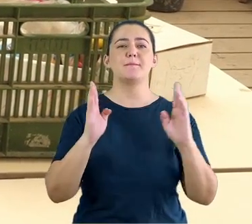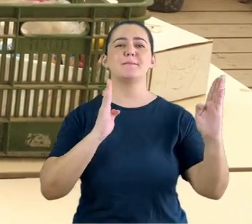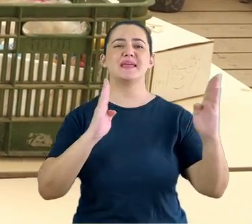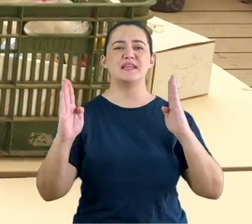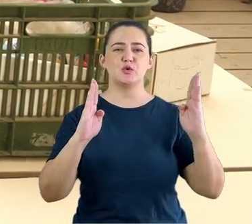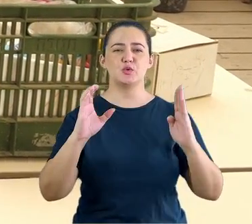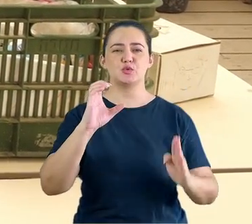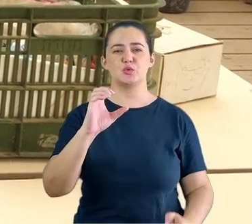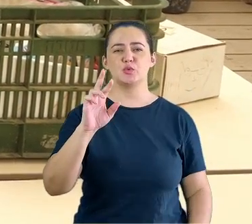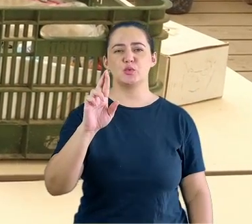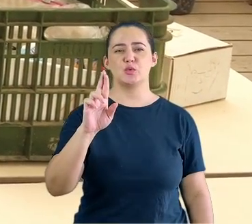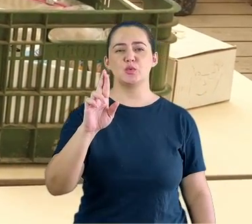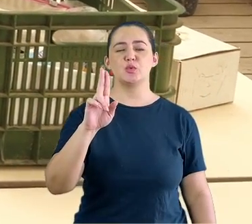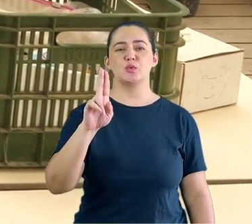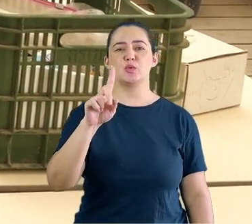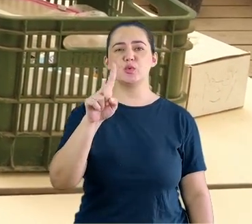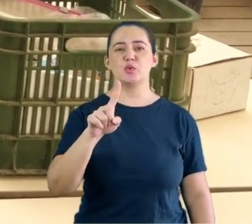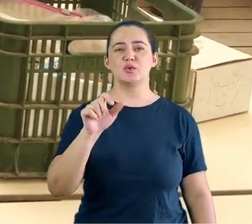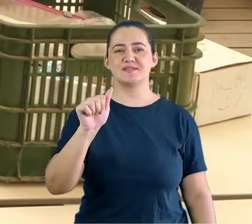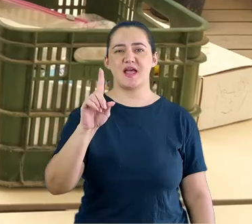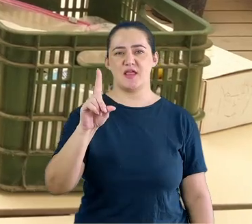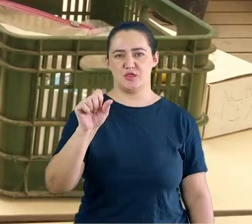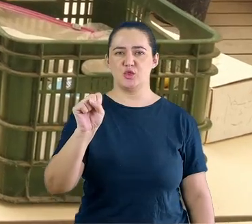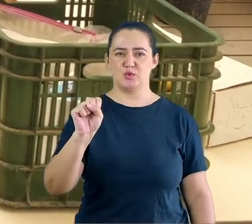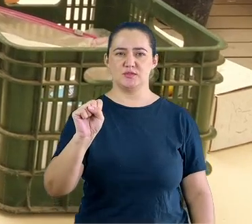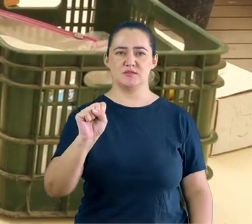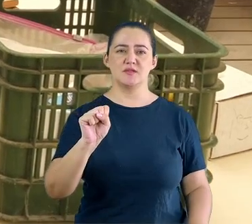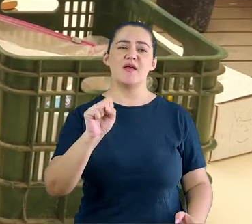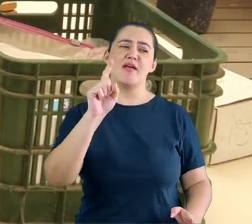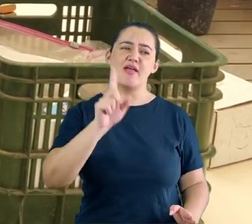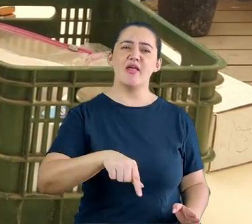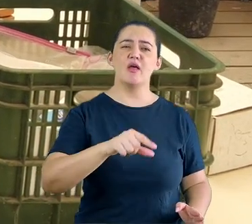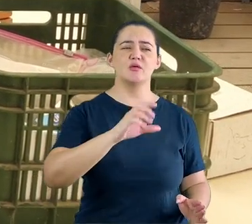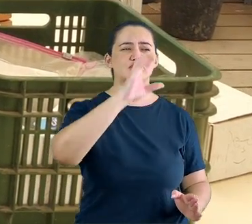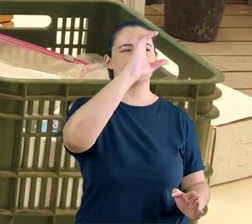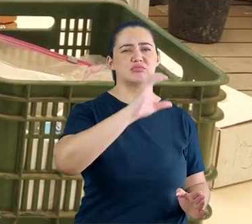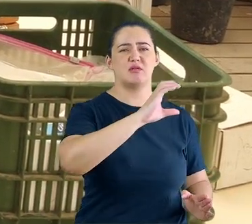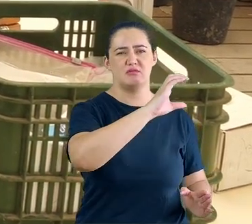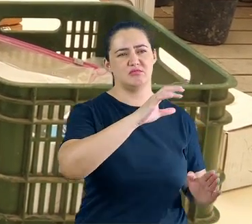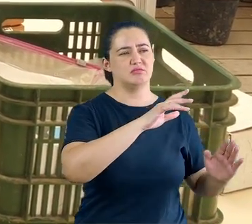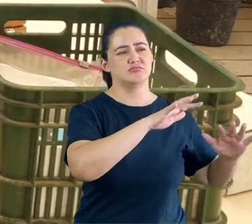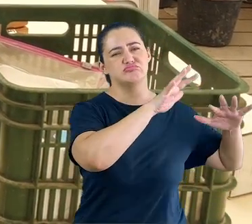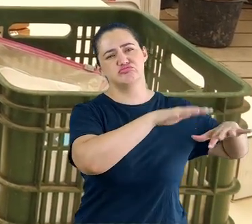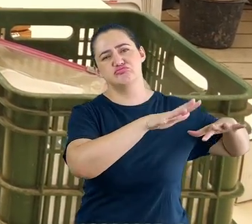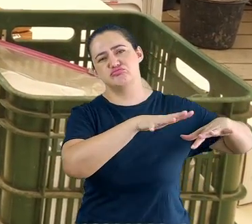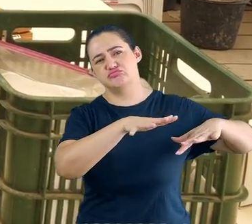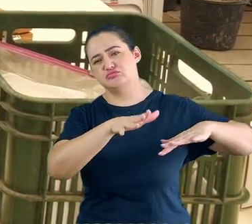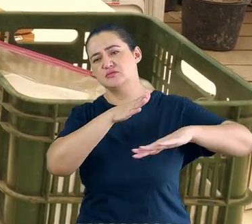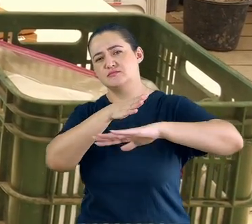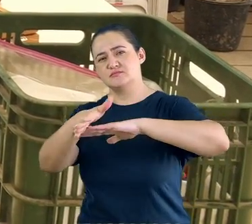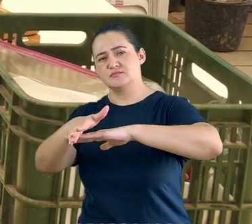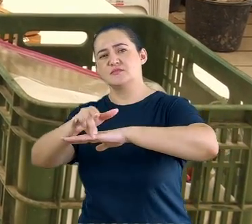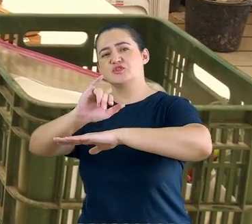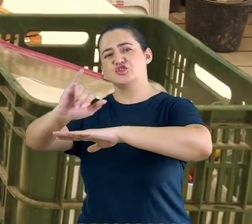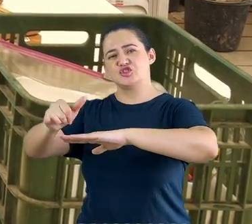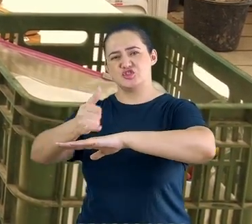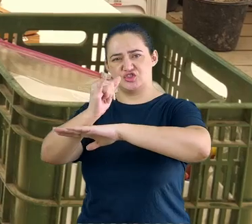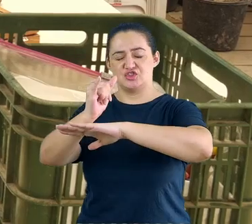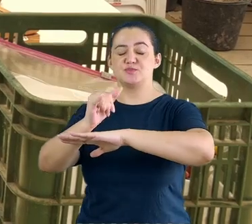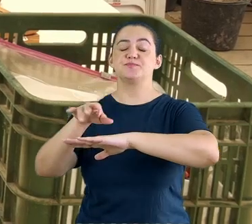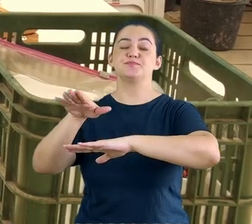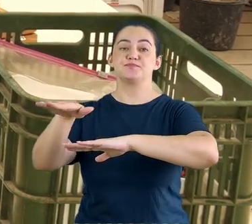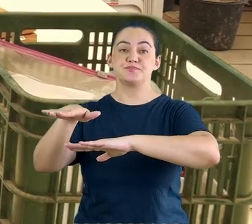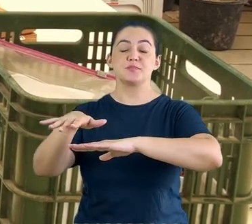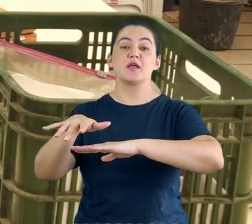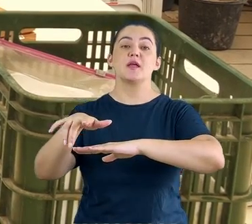dos cruzados, quando cavaleiros templários vinham a Israel, aqui, a terra prometida, na época eles chamavam de